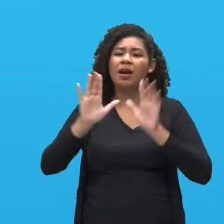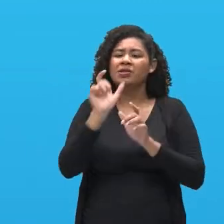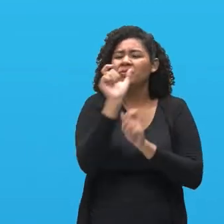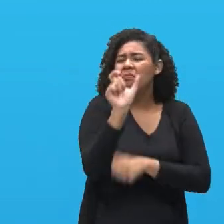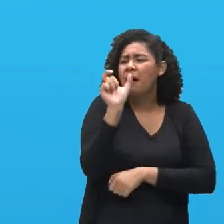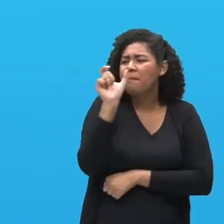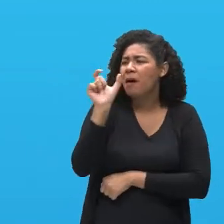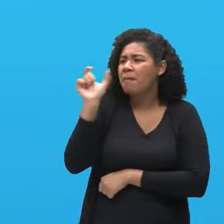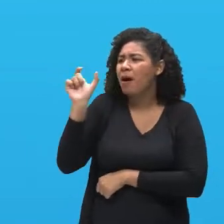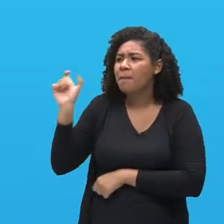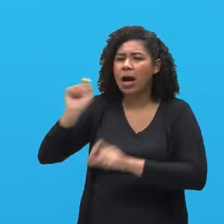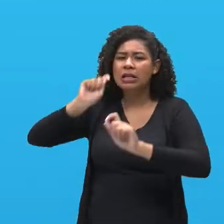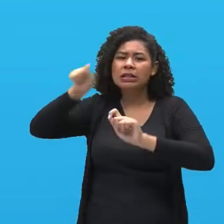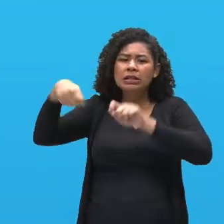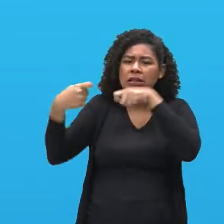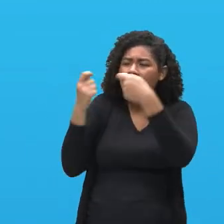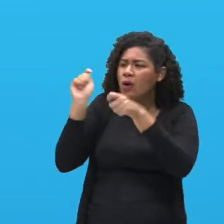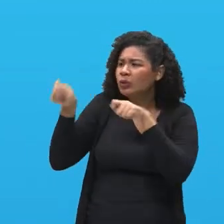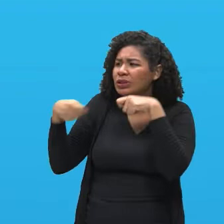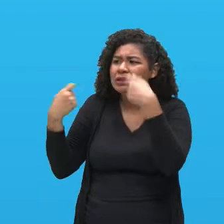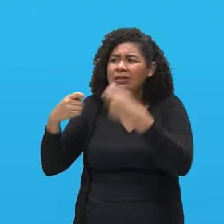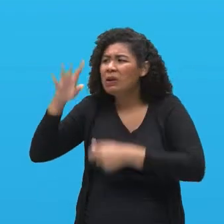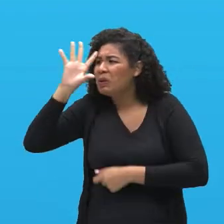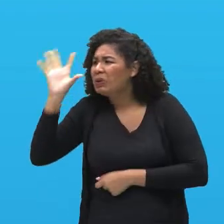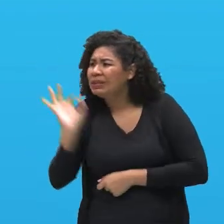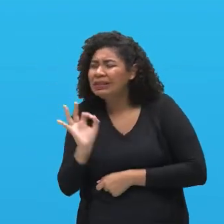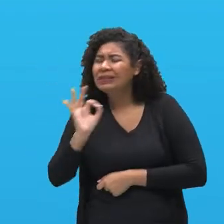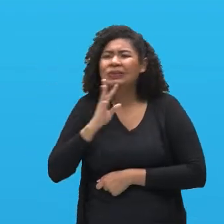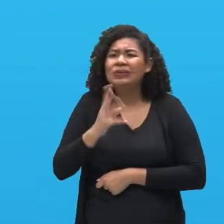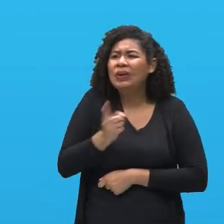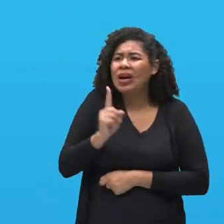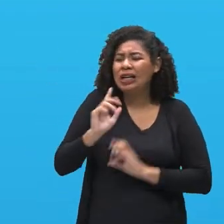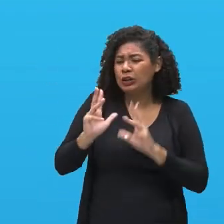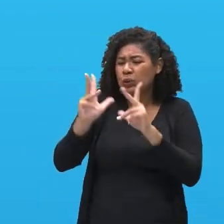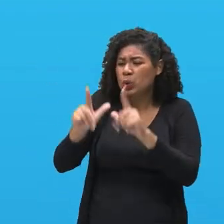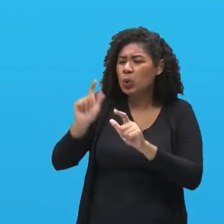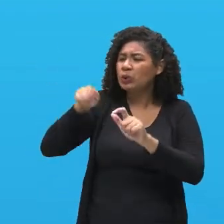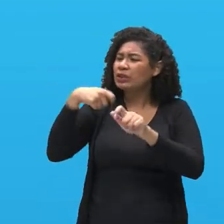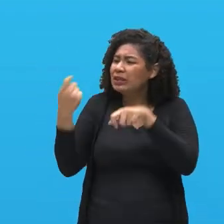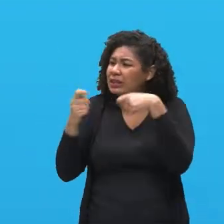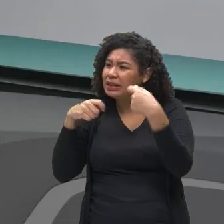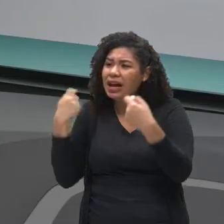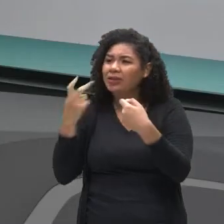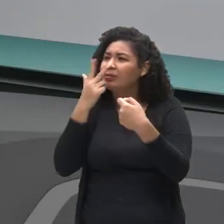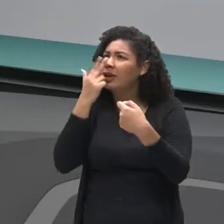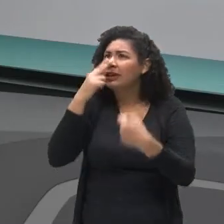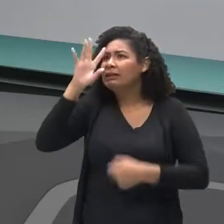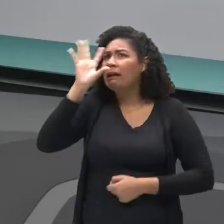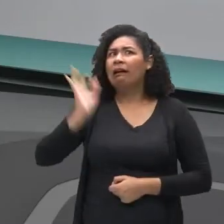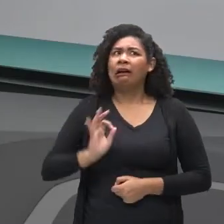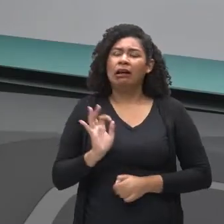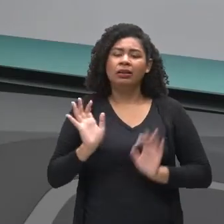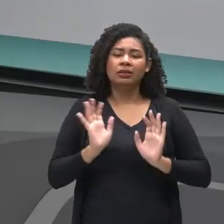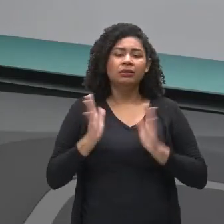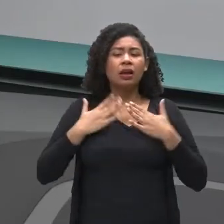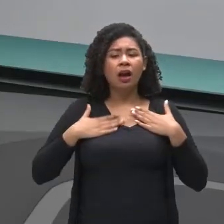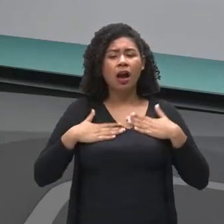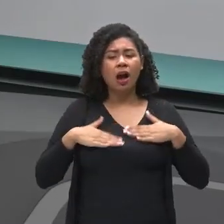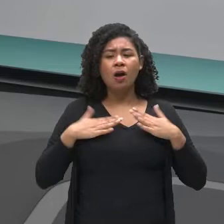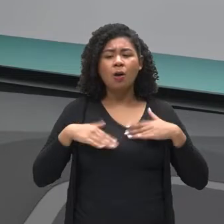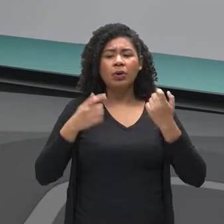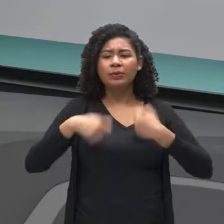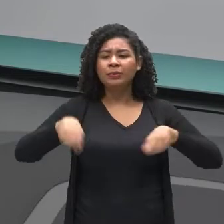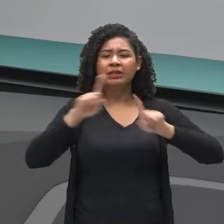por palavra, bate um desespero, eles professora, eu não entendi nada. Então não precisa se desesperar, não precisa entender todas